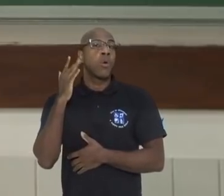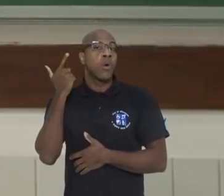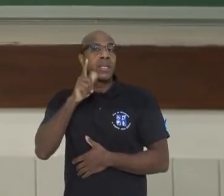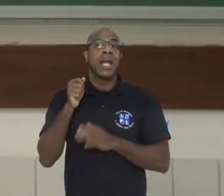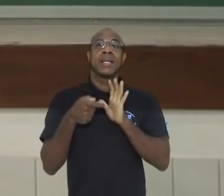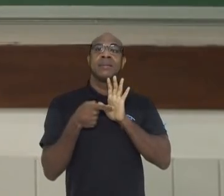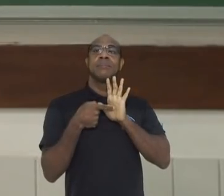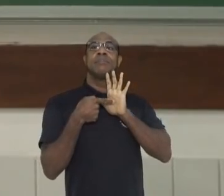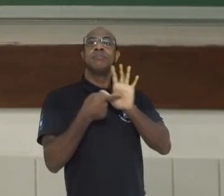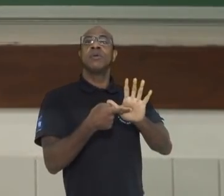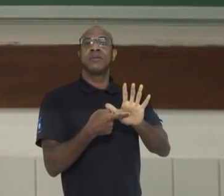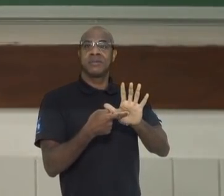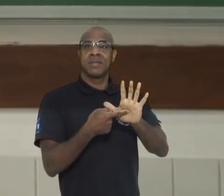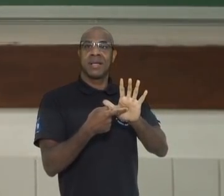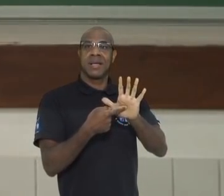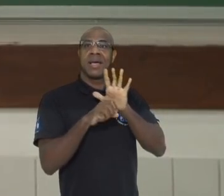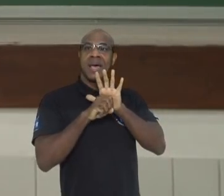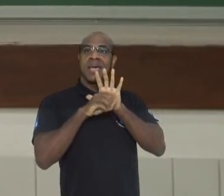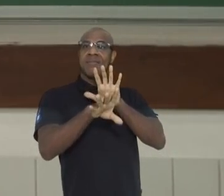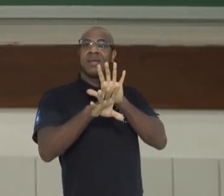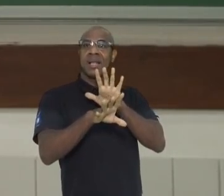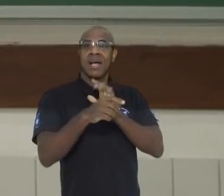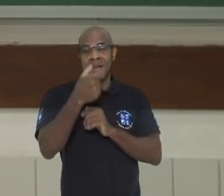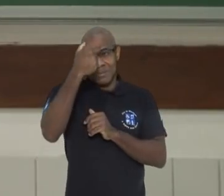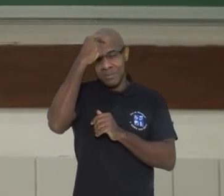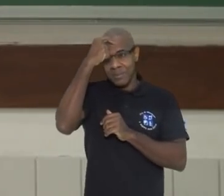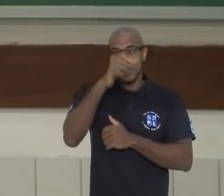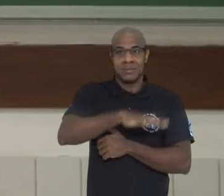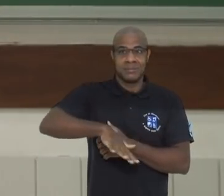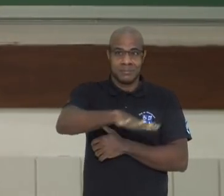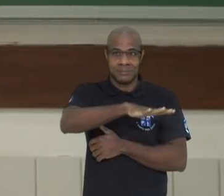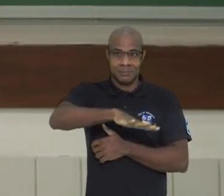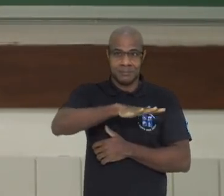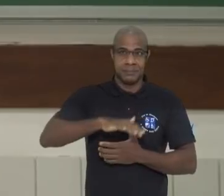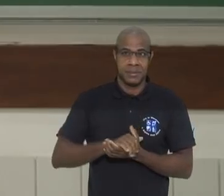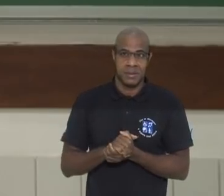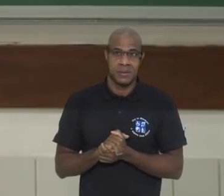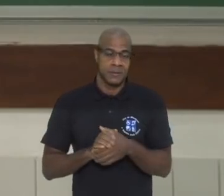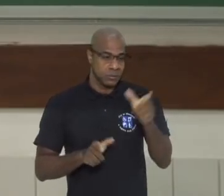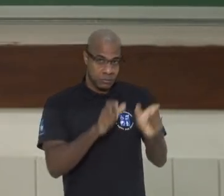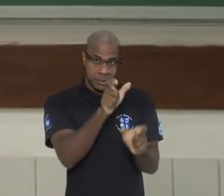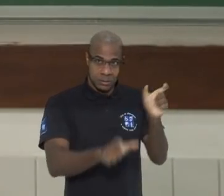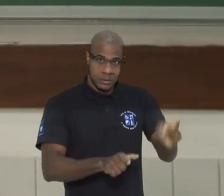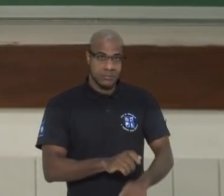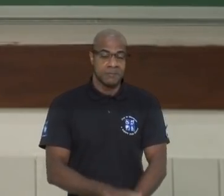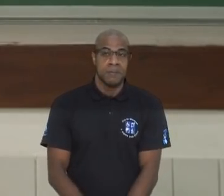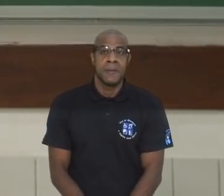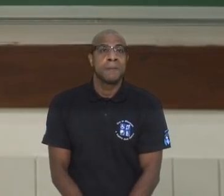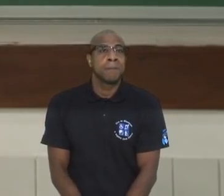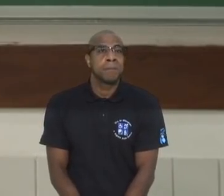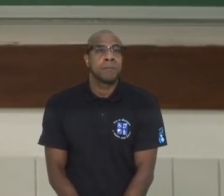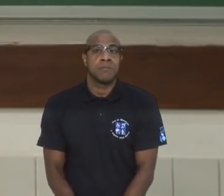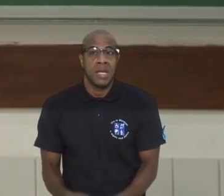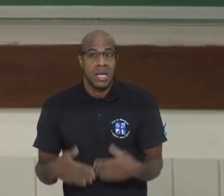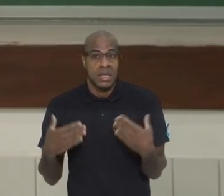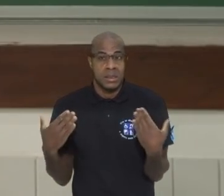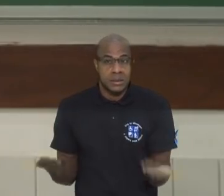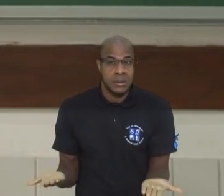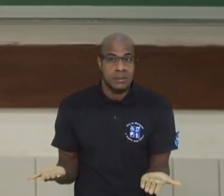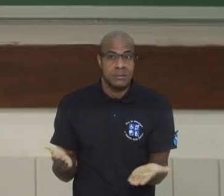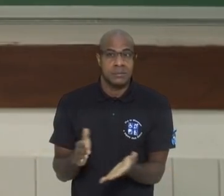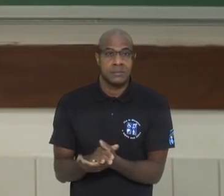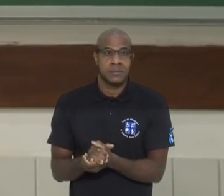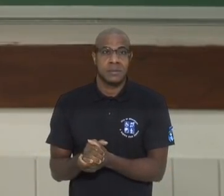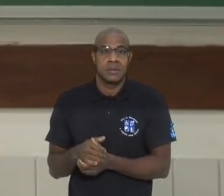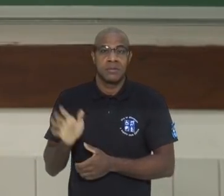das personagens. Tudo bem? Então, agora vamos lá. Agora que vocês já aprenderam sobre os